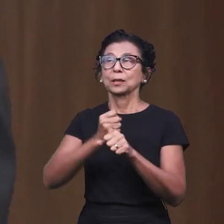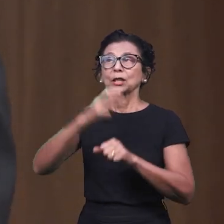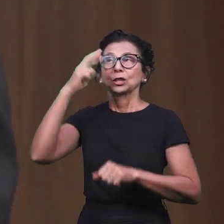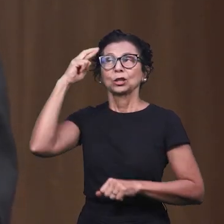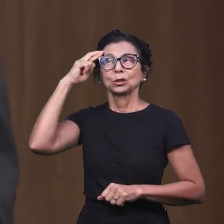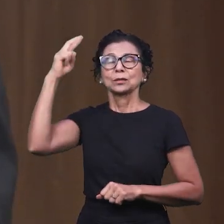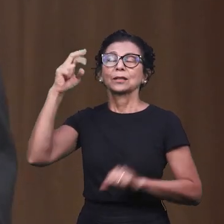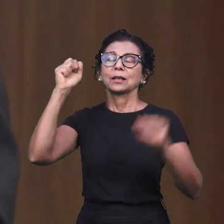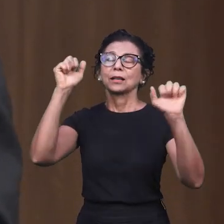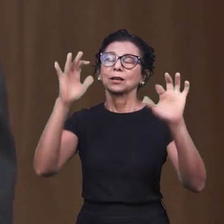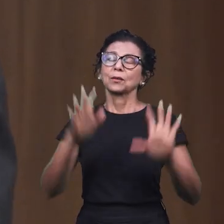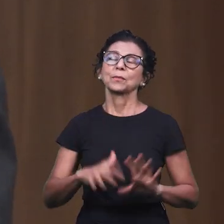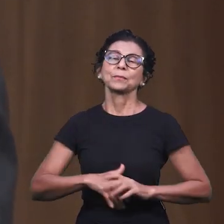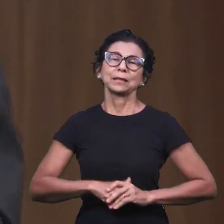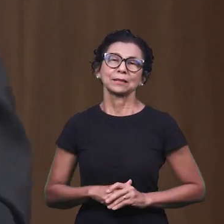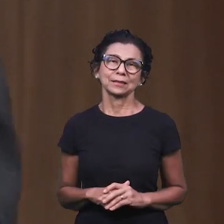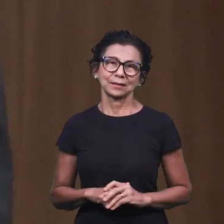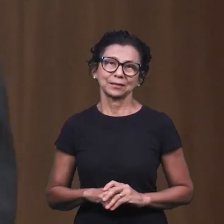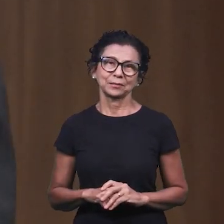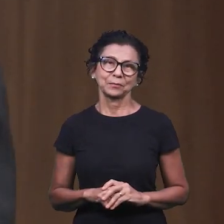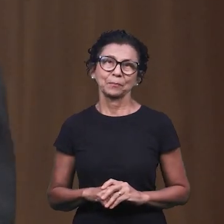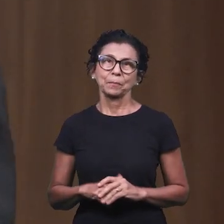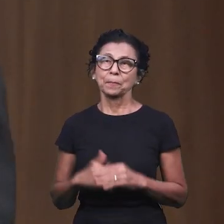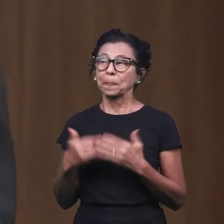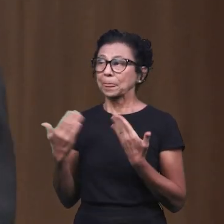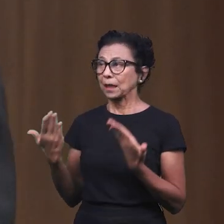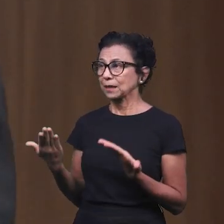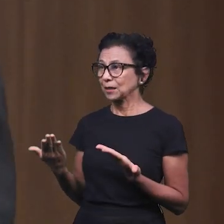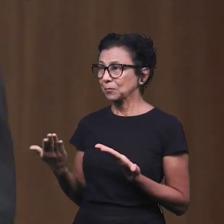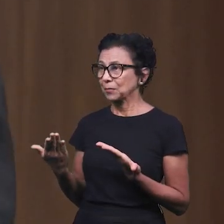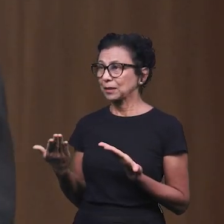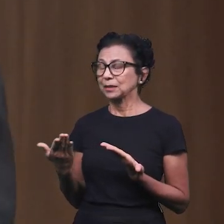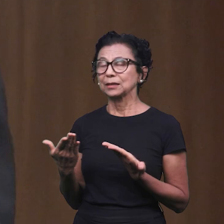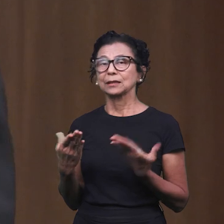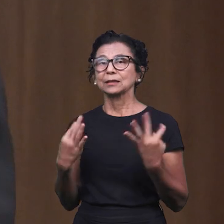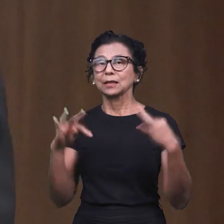um momento muito propício em que nós